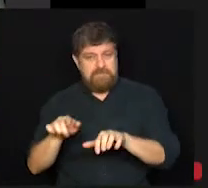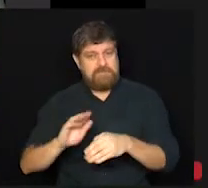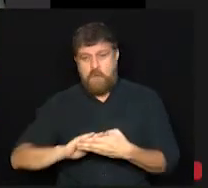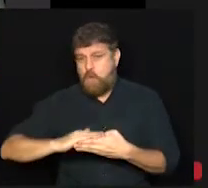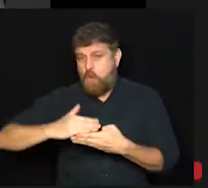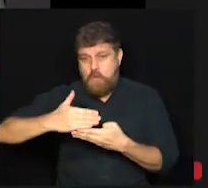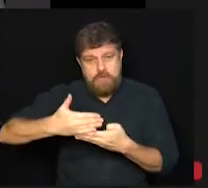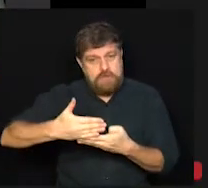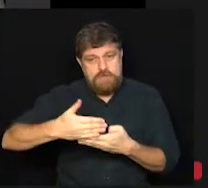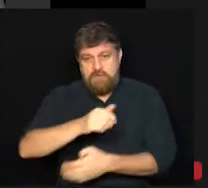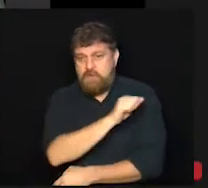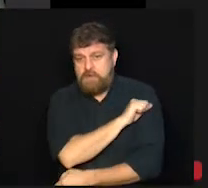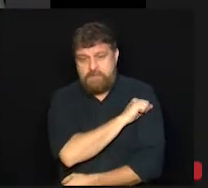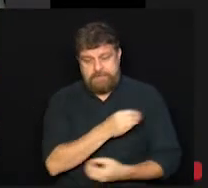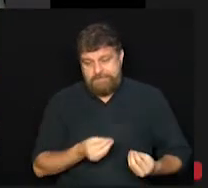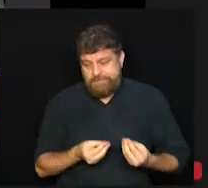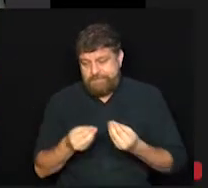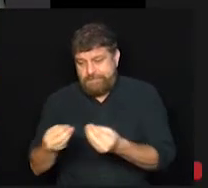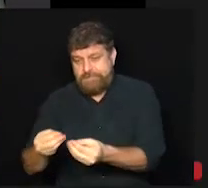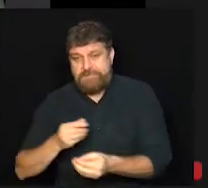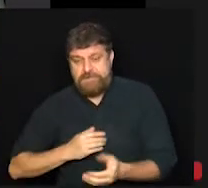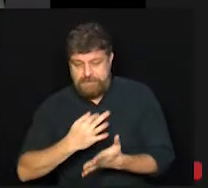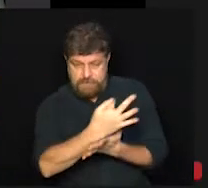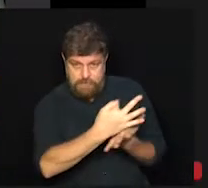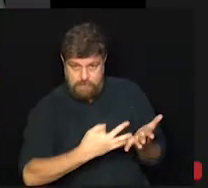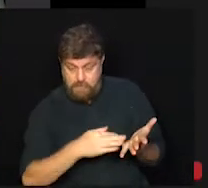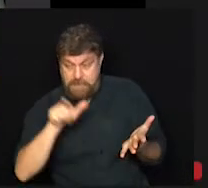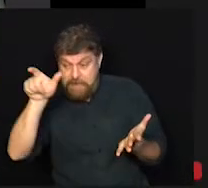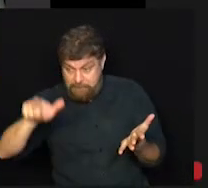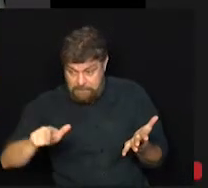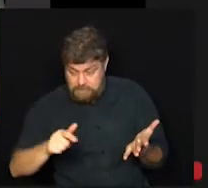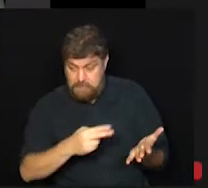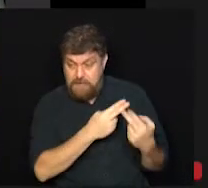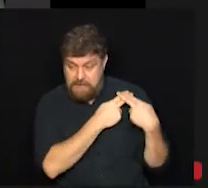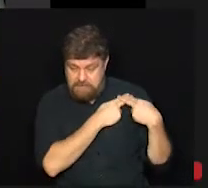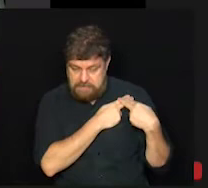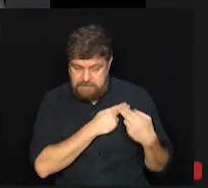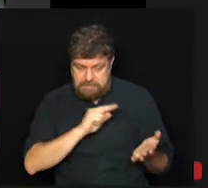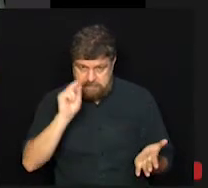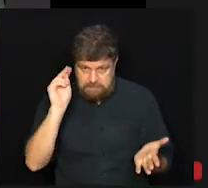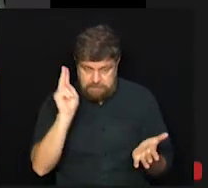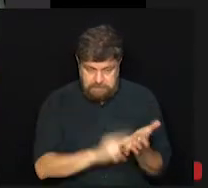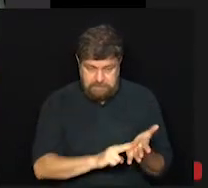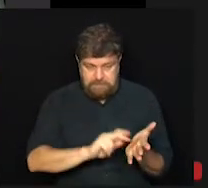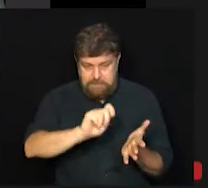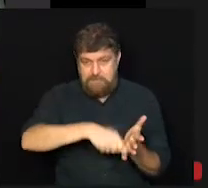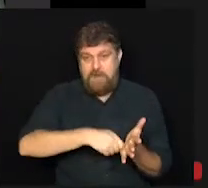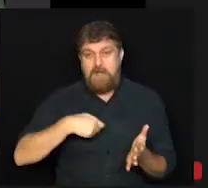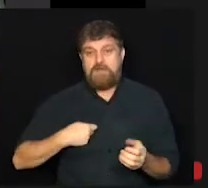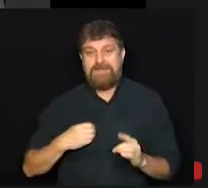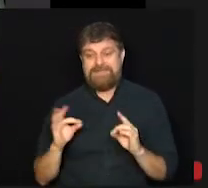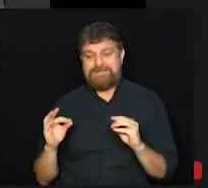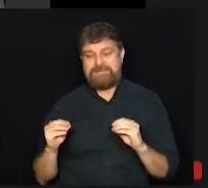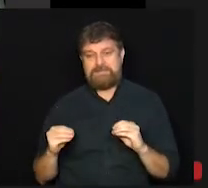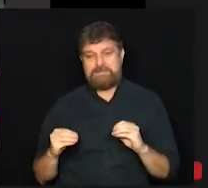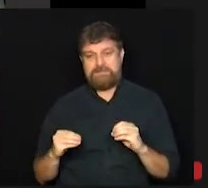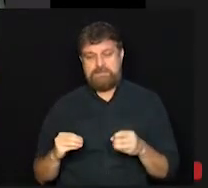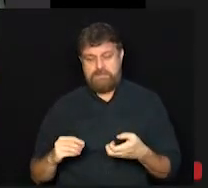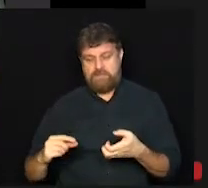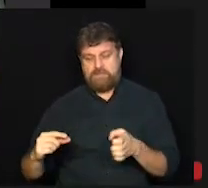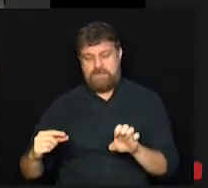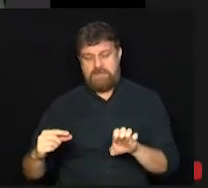própria Unicamp, mediante um termo, né, de responsabilidade, compramos chips e tal, e saímos listando